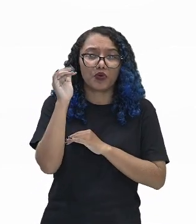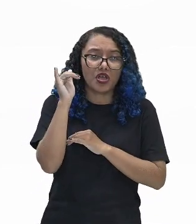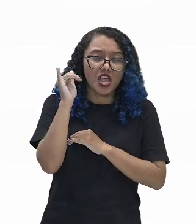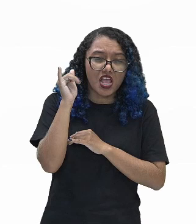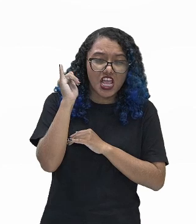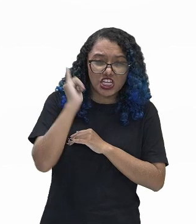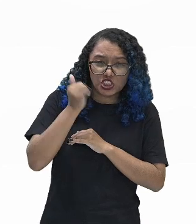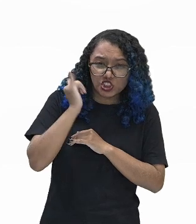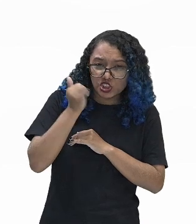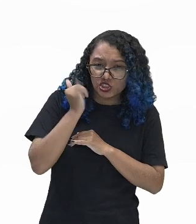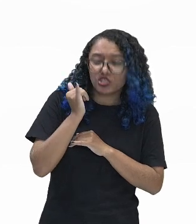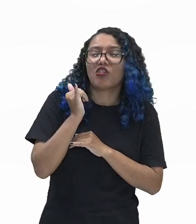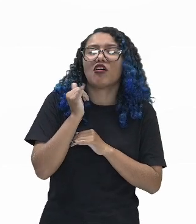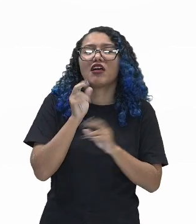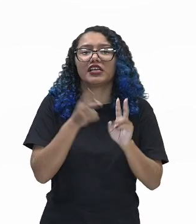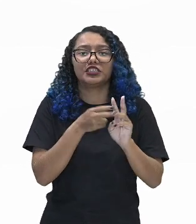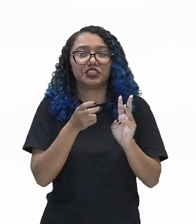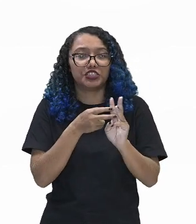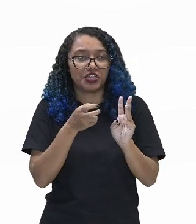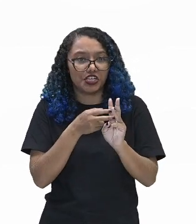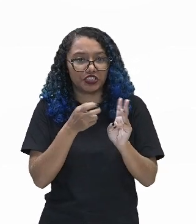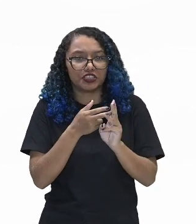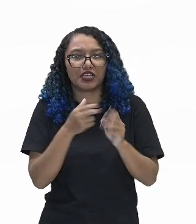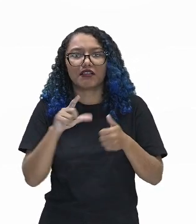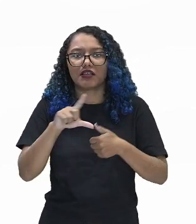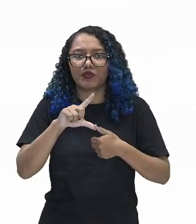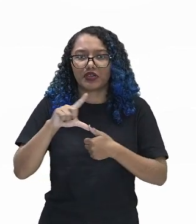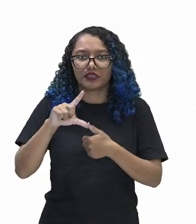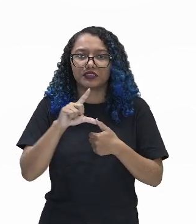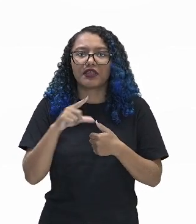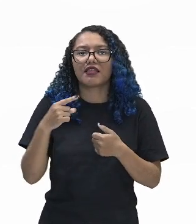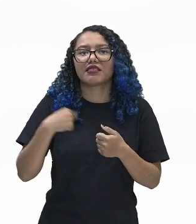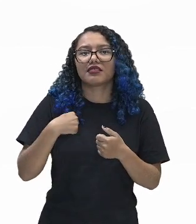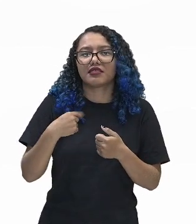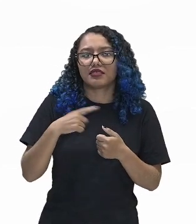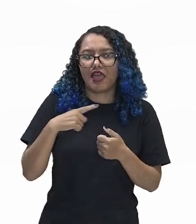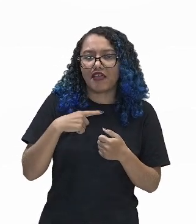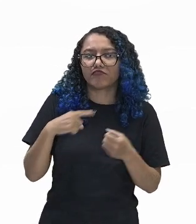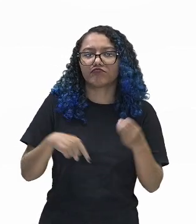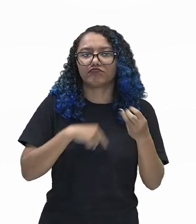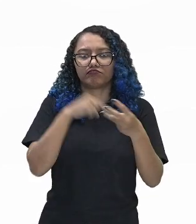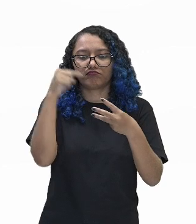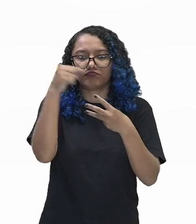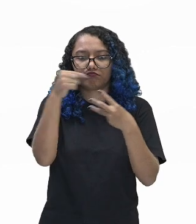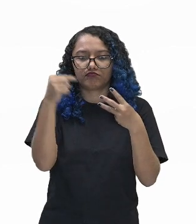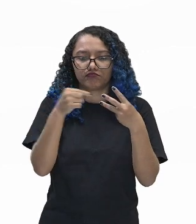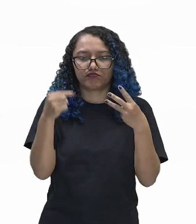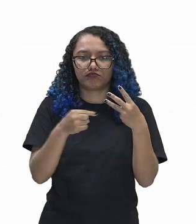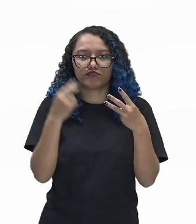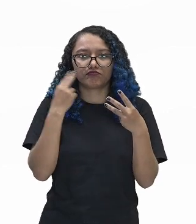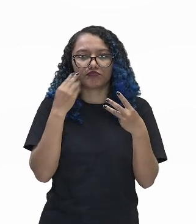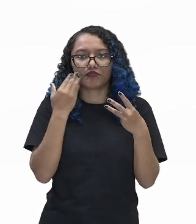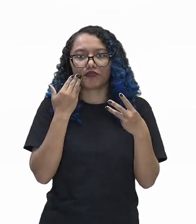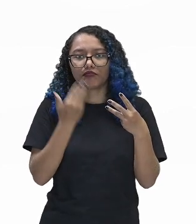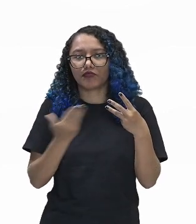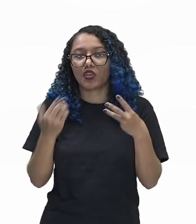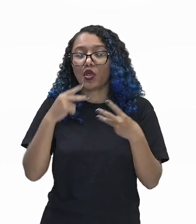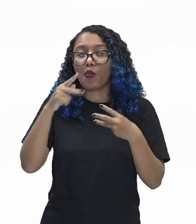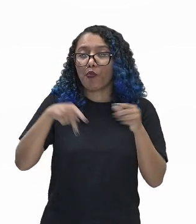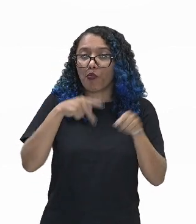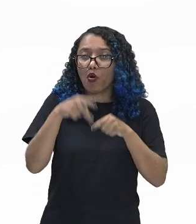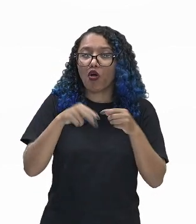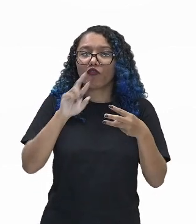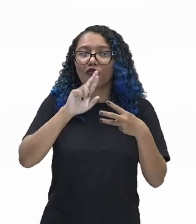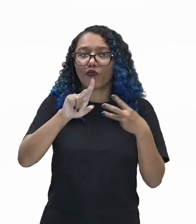de determinado povo aí, não é? Como vocês podem visualizar. O Sapo e o Deus da Chuva, de outro povo. E o Baak, né? Que é o